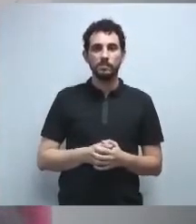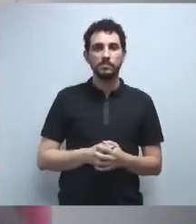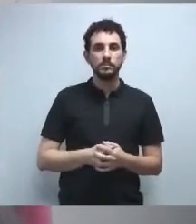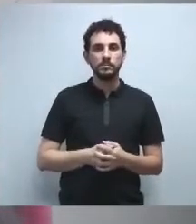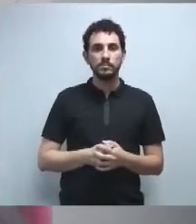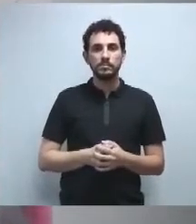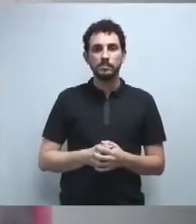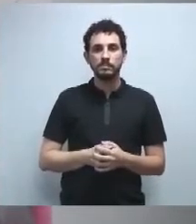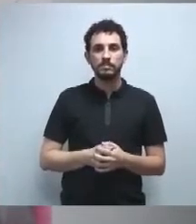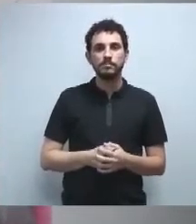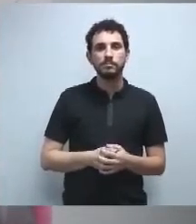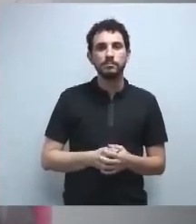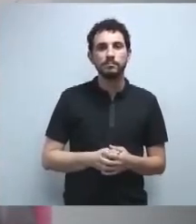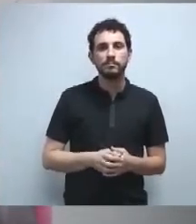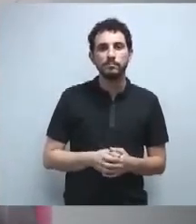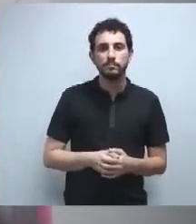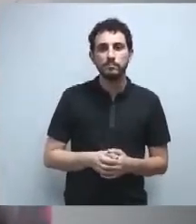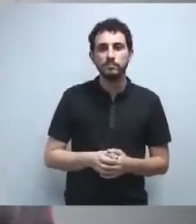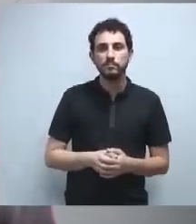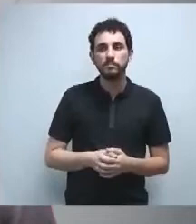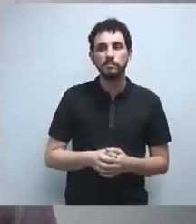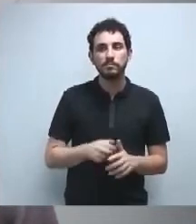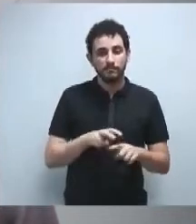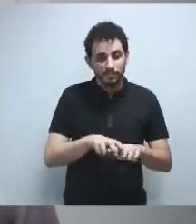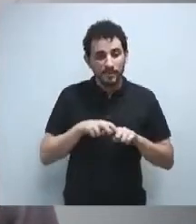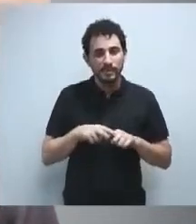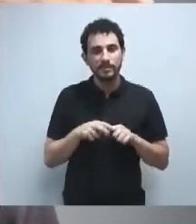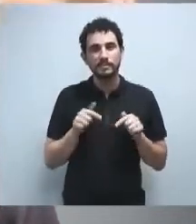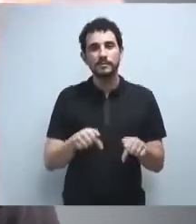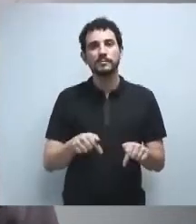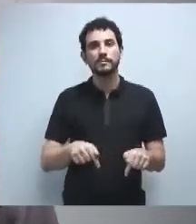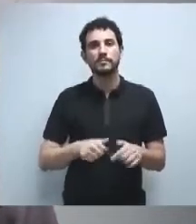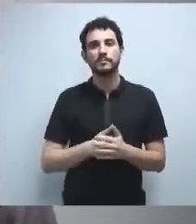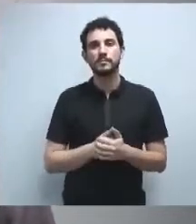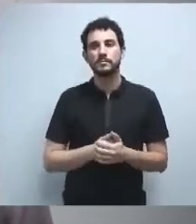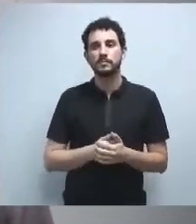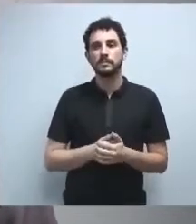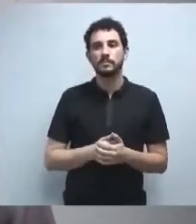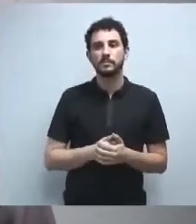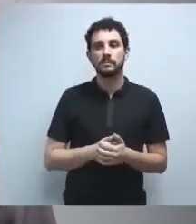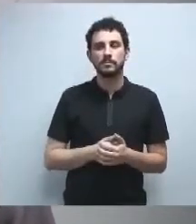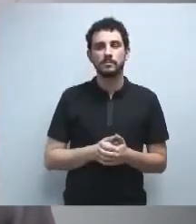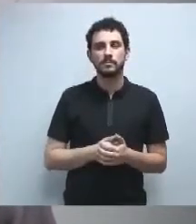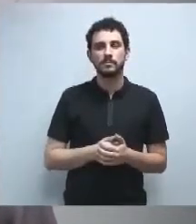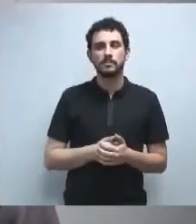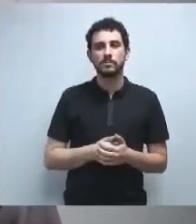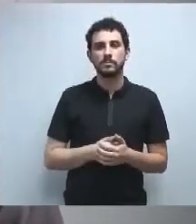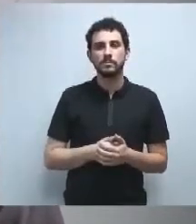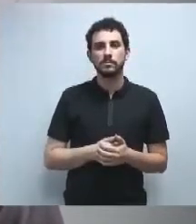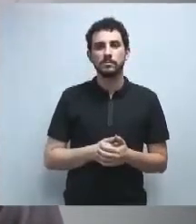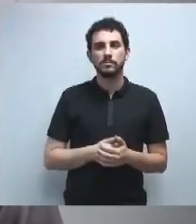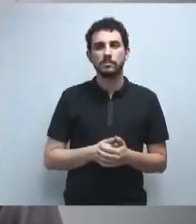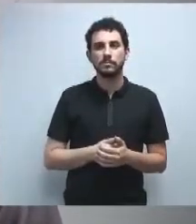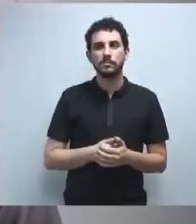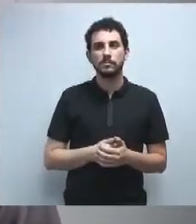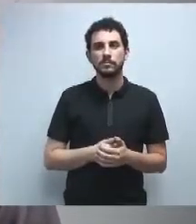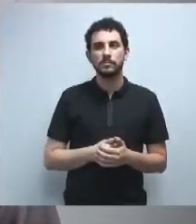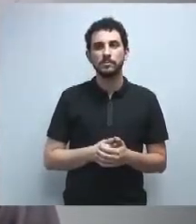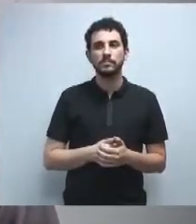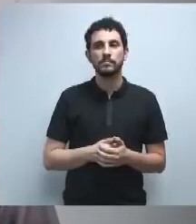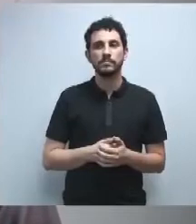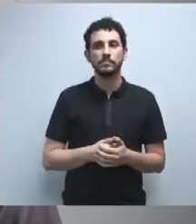que é isso que está levando vários brasileiros a não conseguir andar na rua